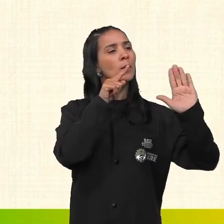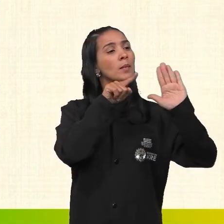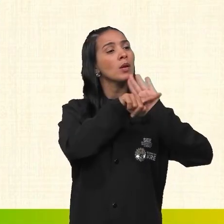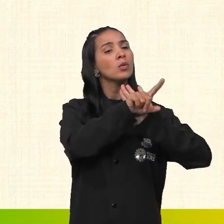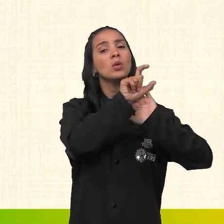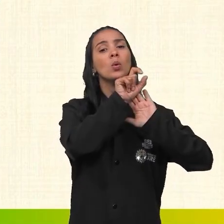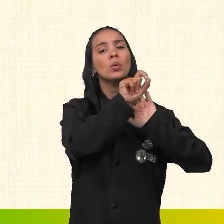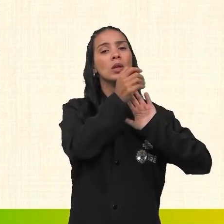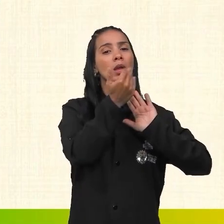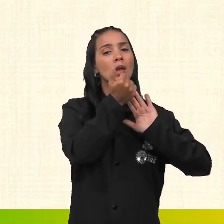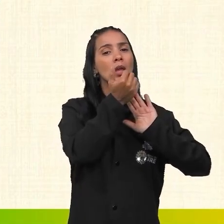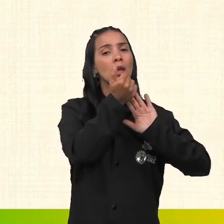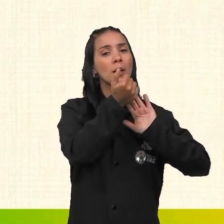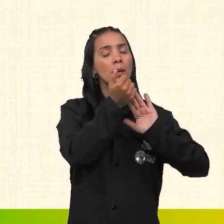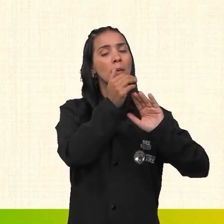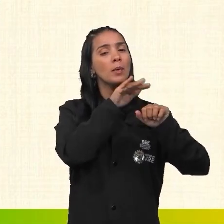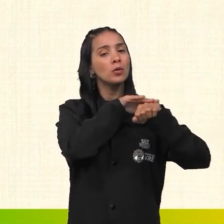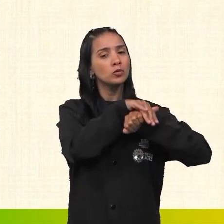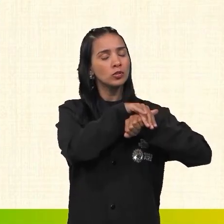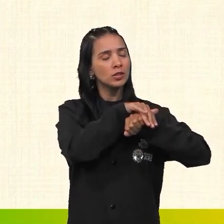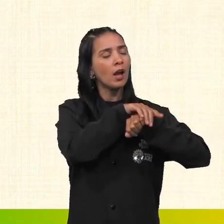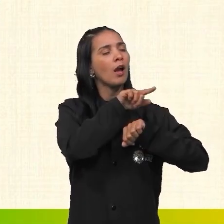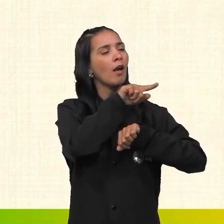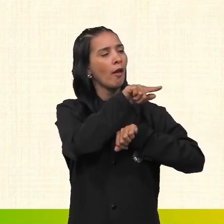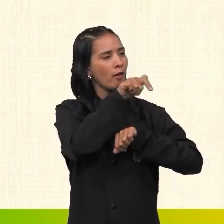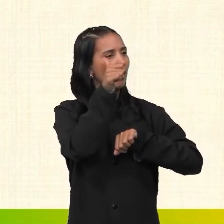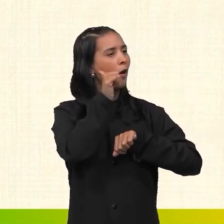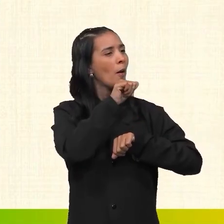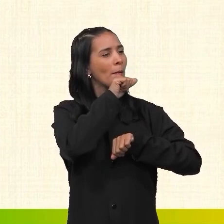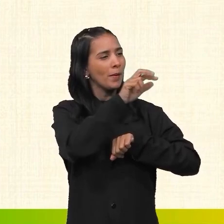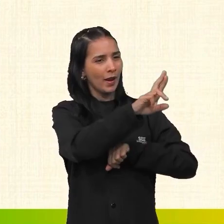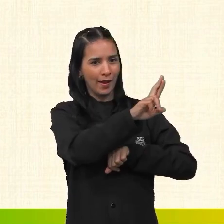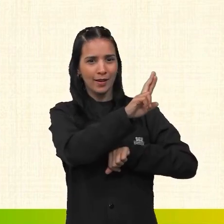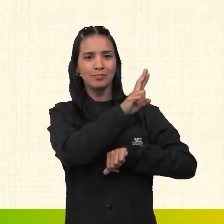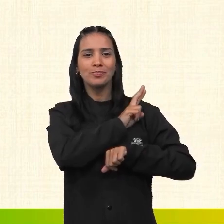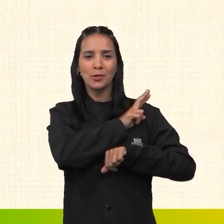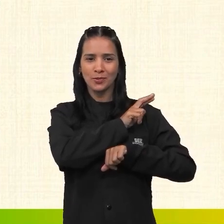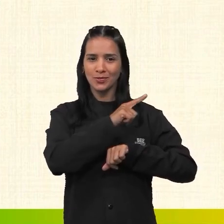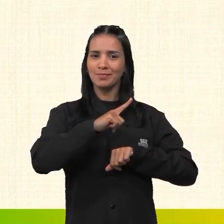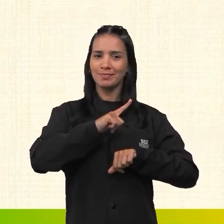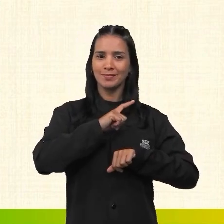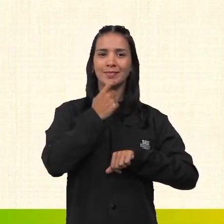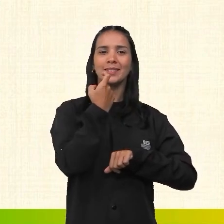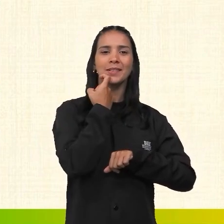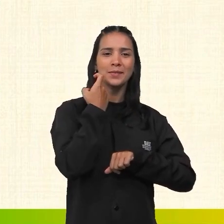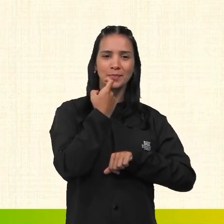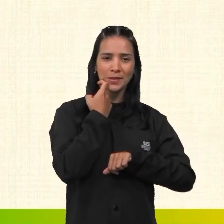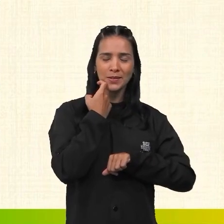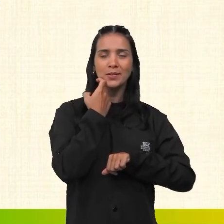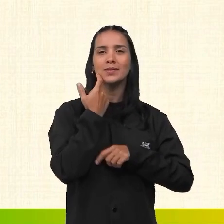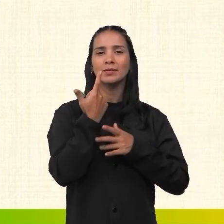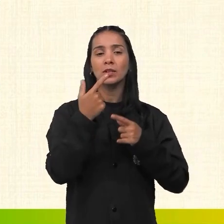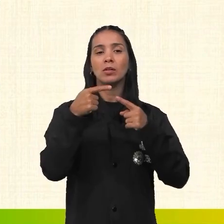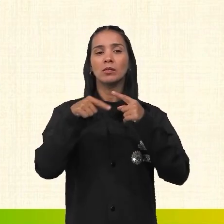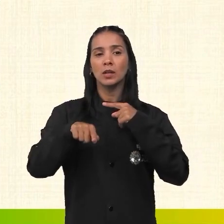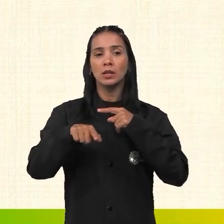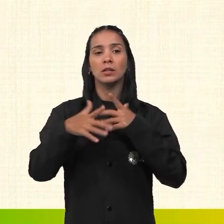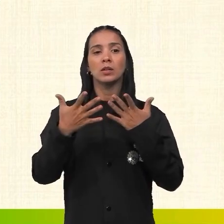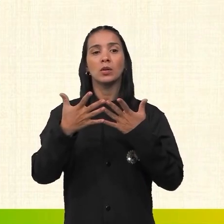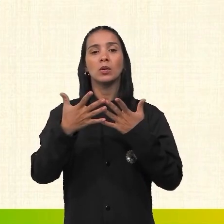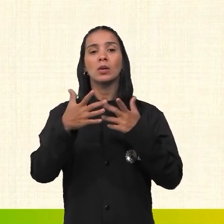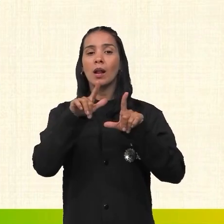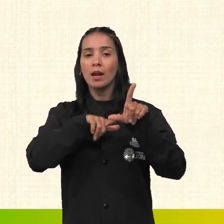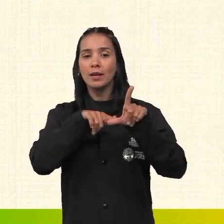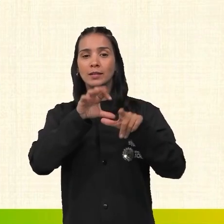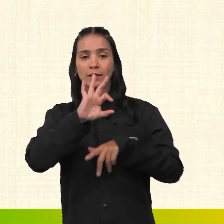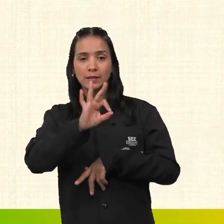ela responde que é salmão. Então, a nossa resposta, o nosso gabarito é realmente a